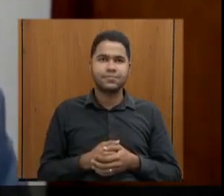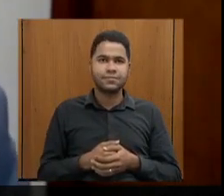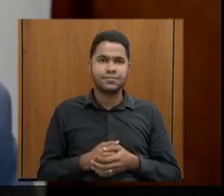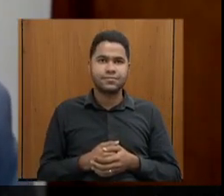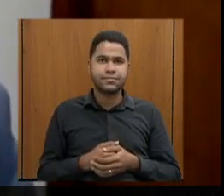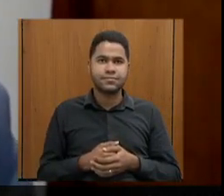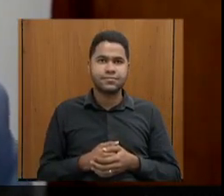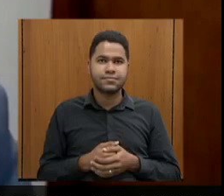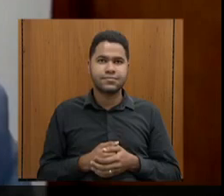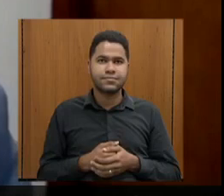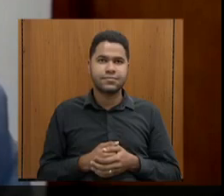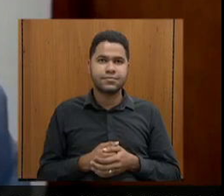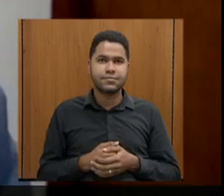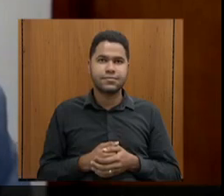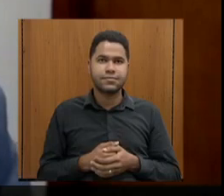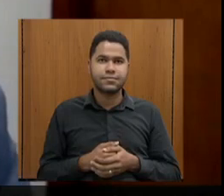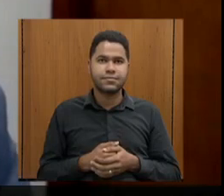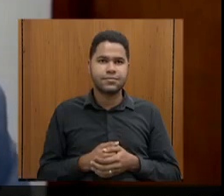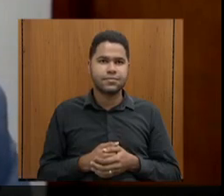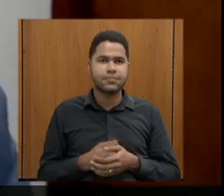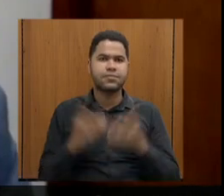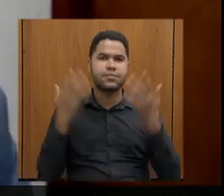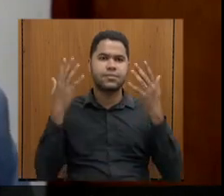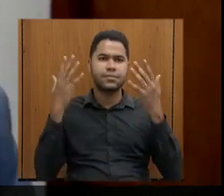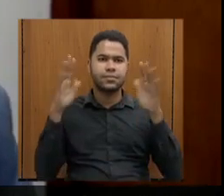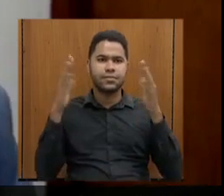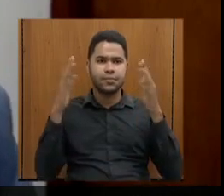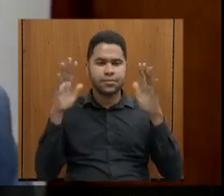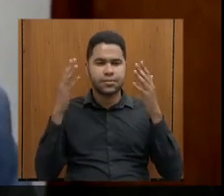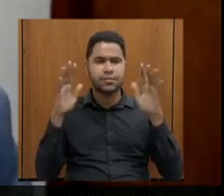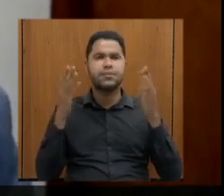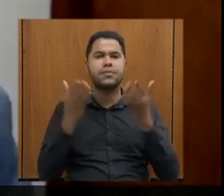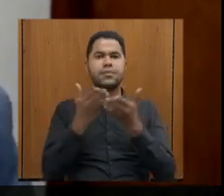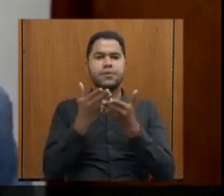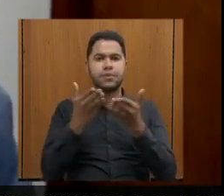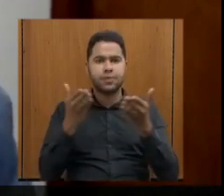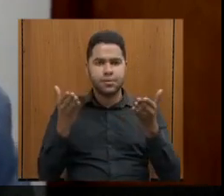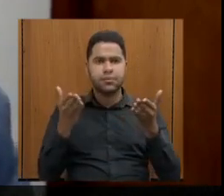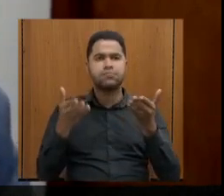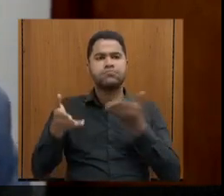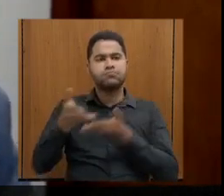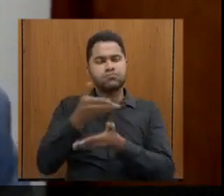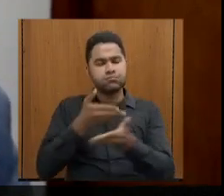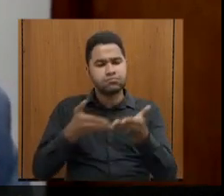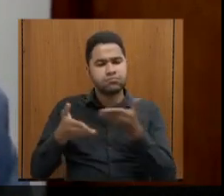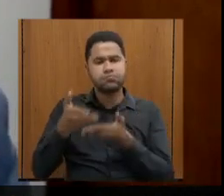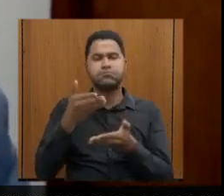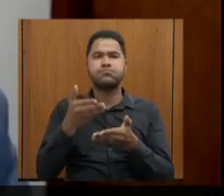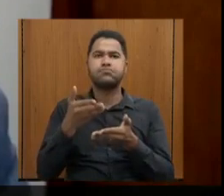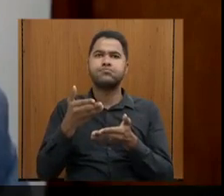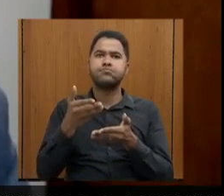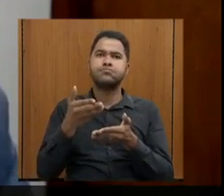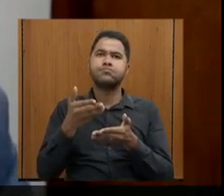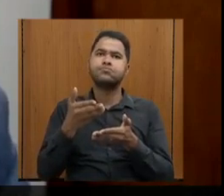sendo redundante no pau mesmo aqui parabenizar essa dinâmica aí